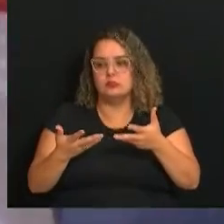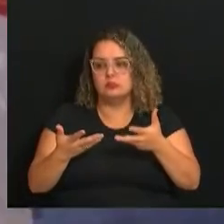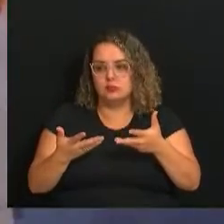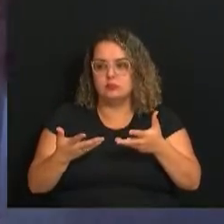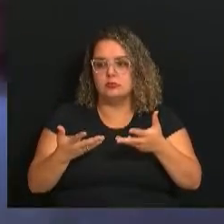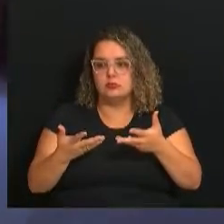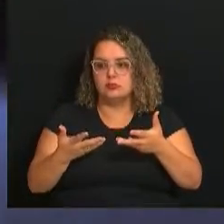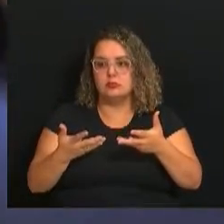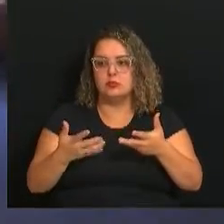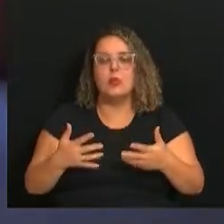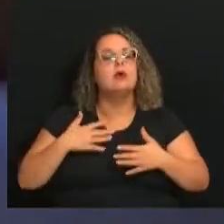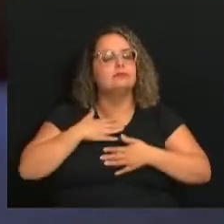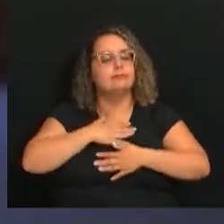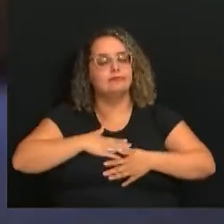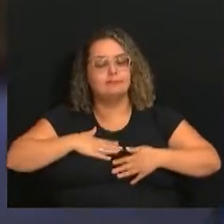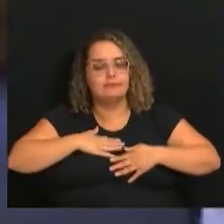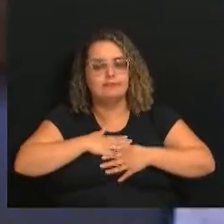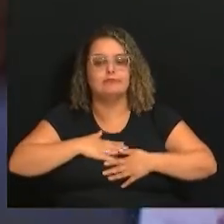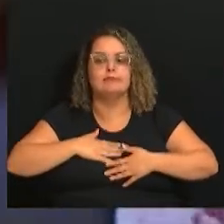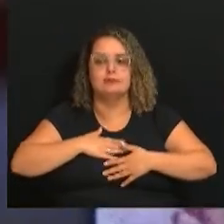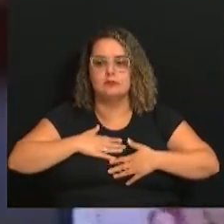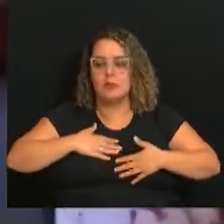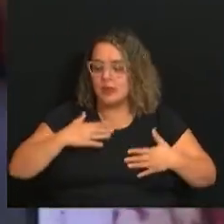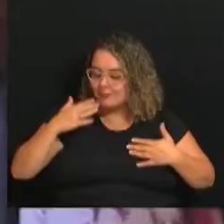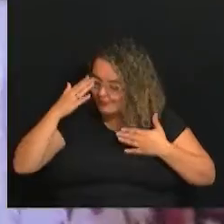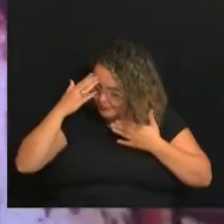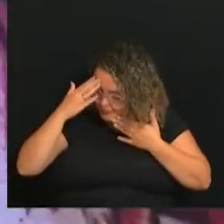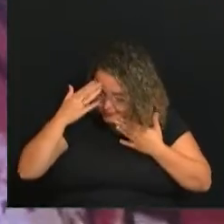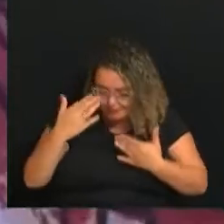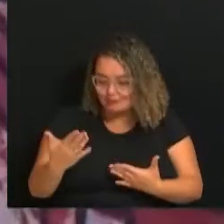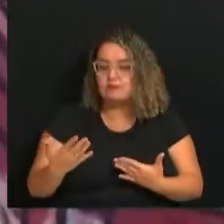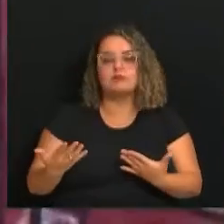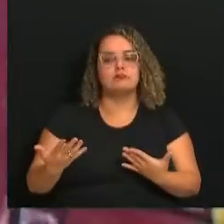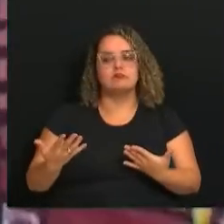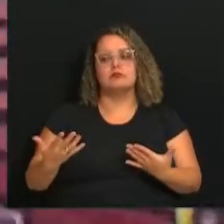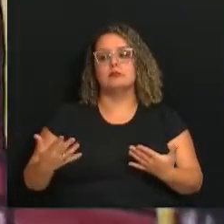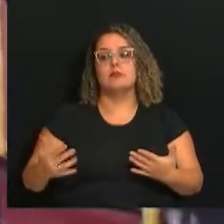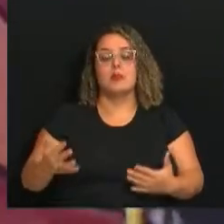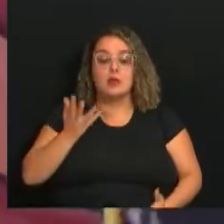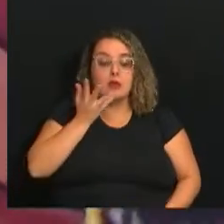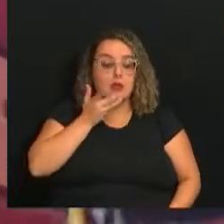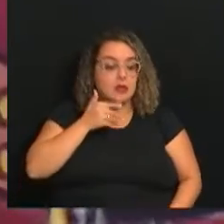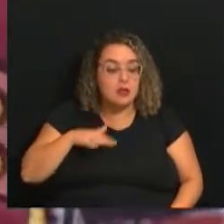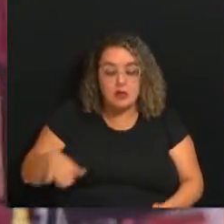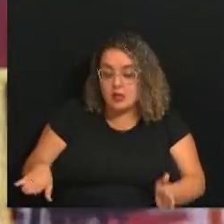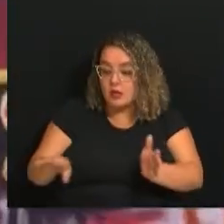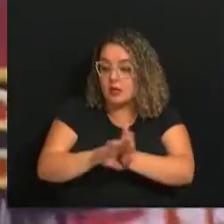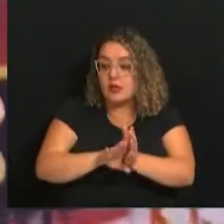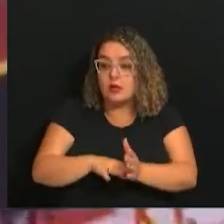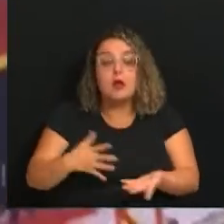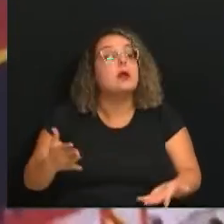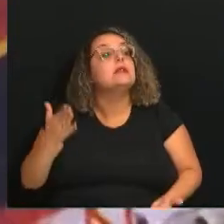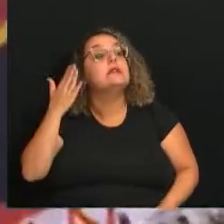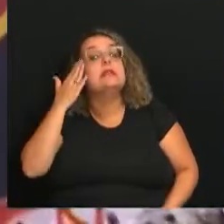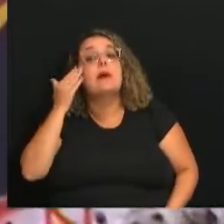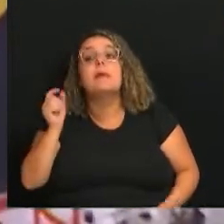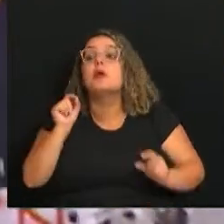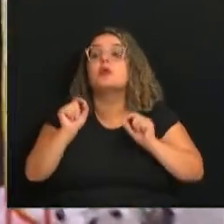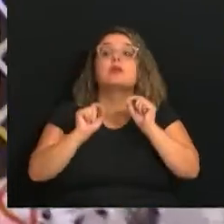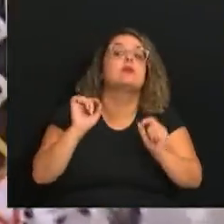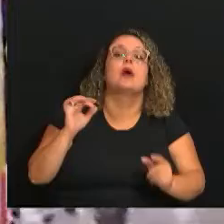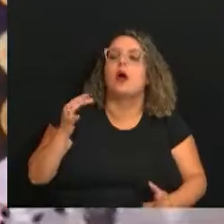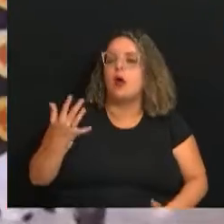As escolas que demonstrarem interesse em acompanhar aqui a exposição, quem procura, como é que faz, CC? A gente deixa o